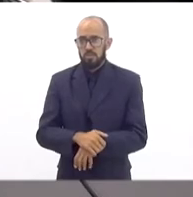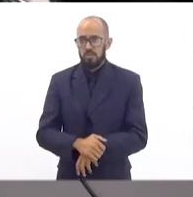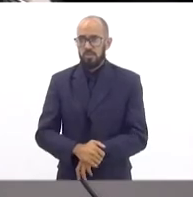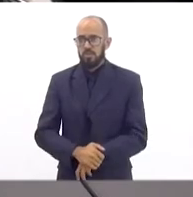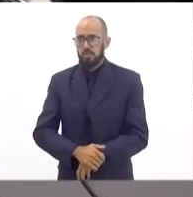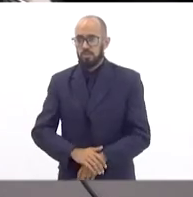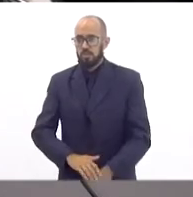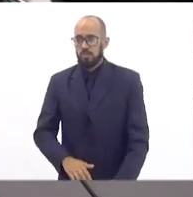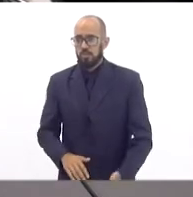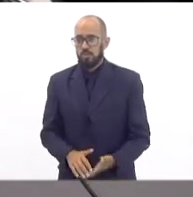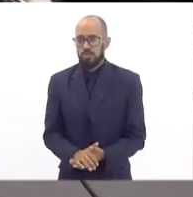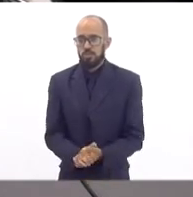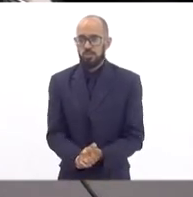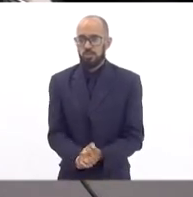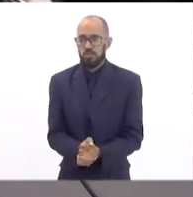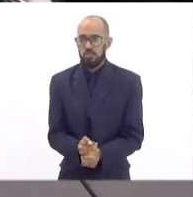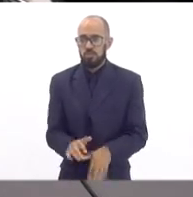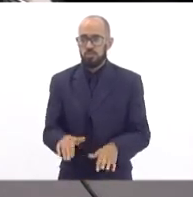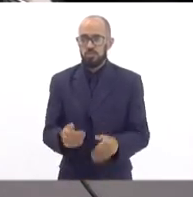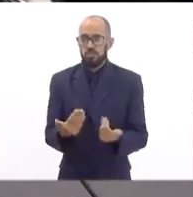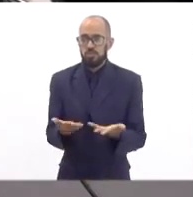houve